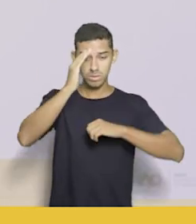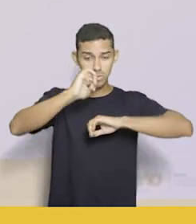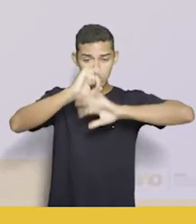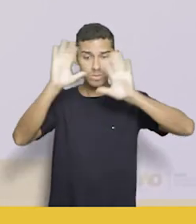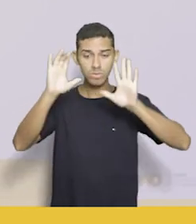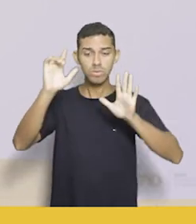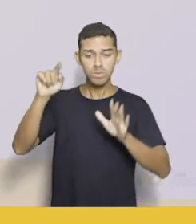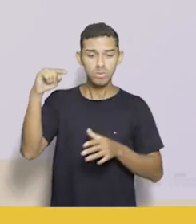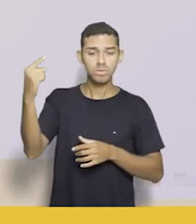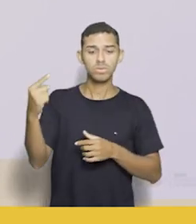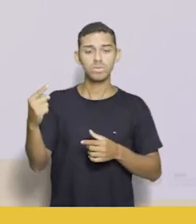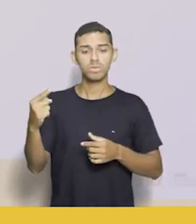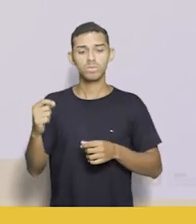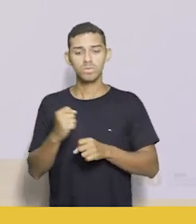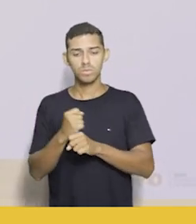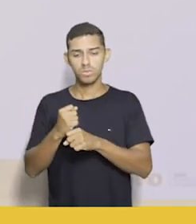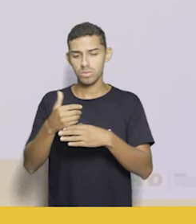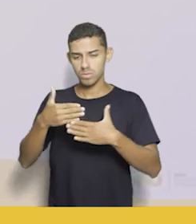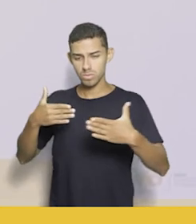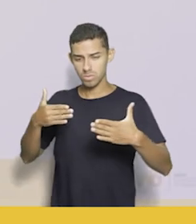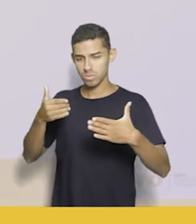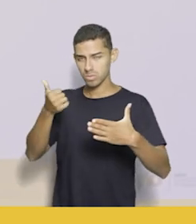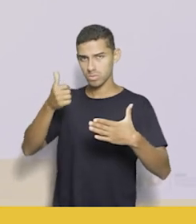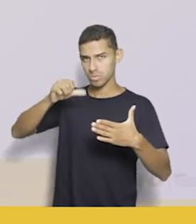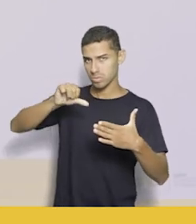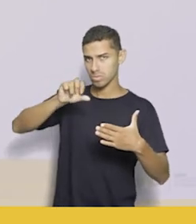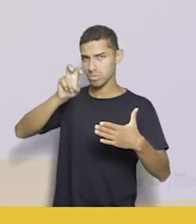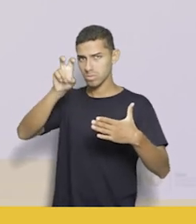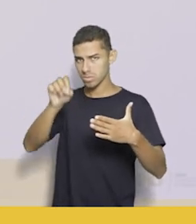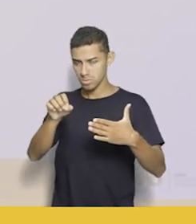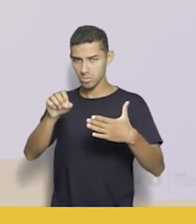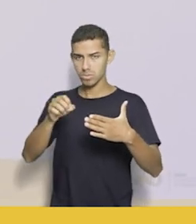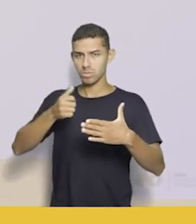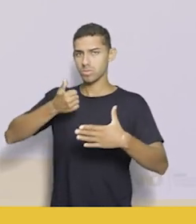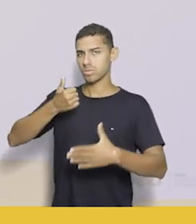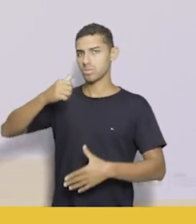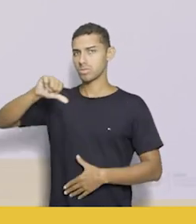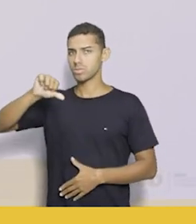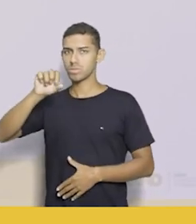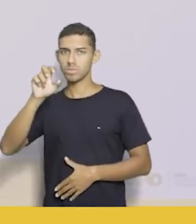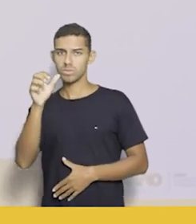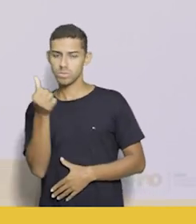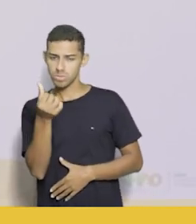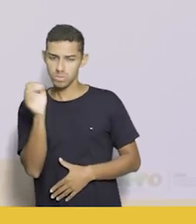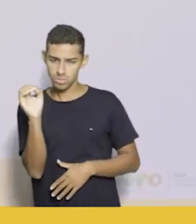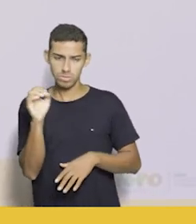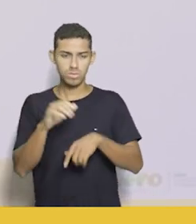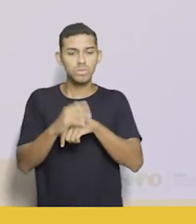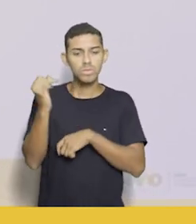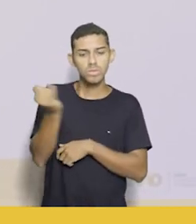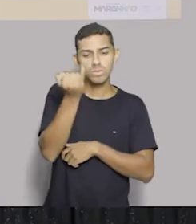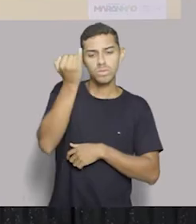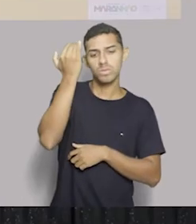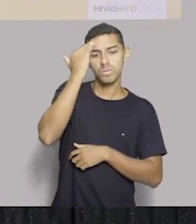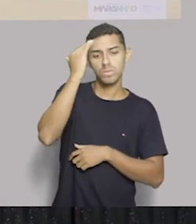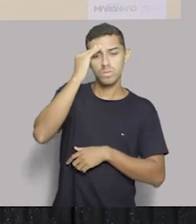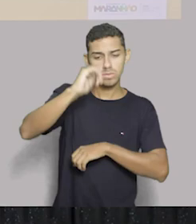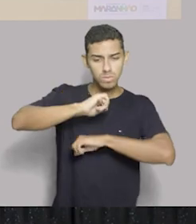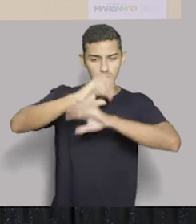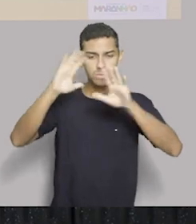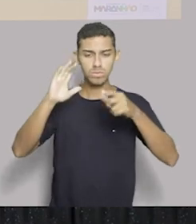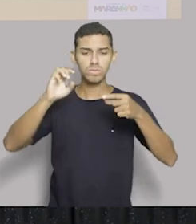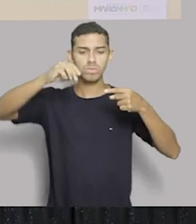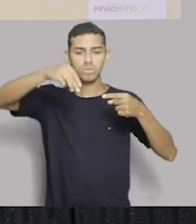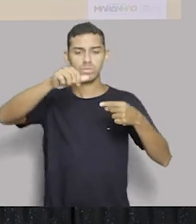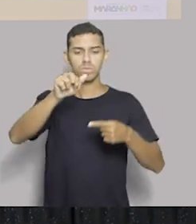o pós segundo a guerra dos anos 50 e 60 consegue lembrar da importância Nesse contexto de Martin Luther